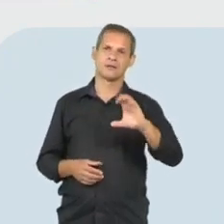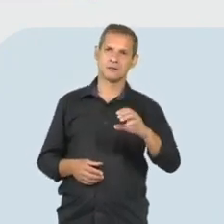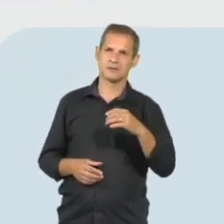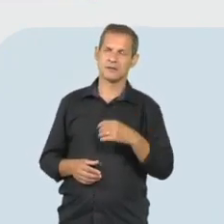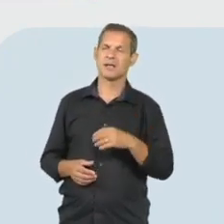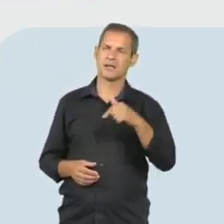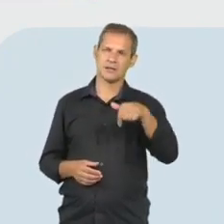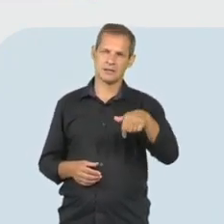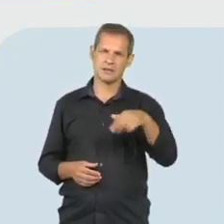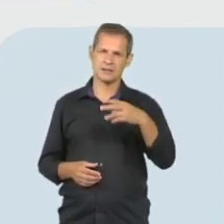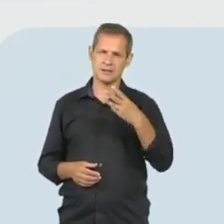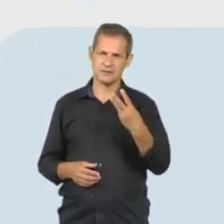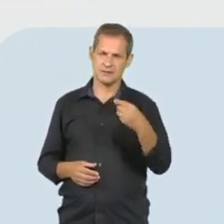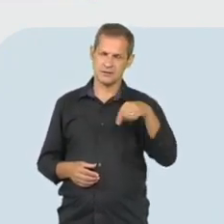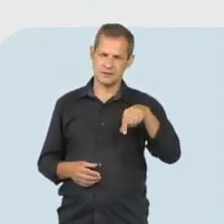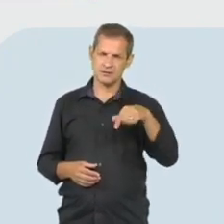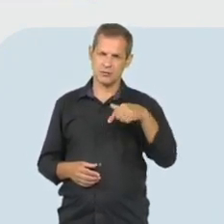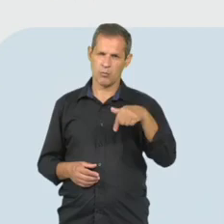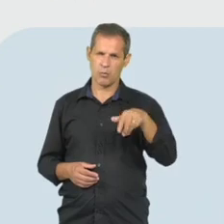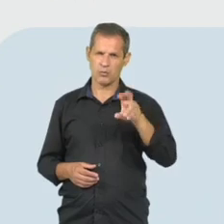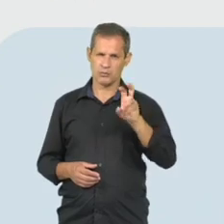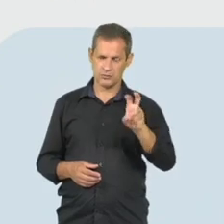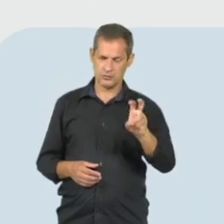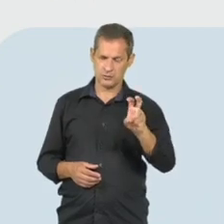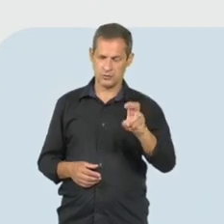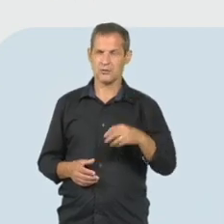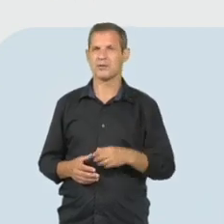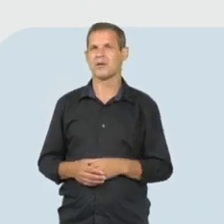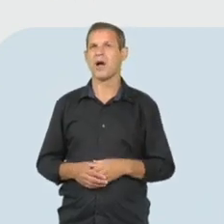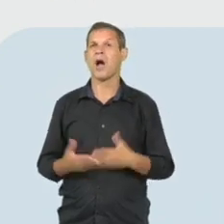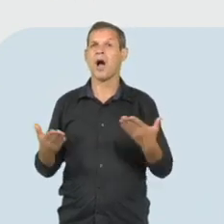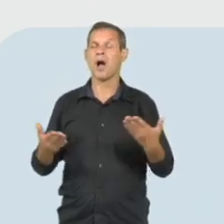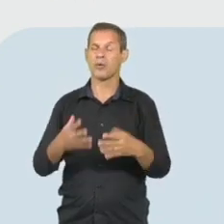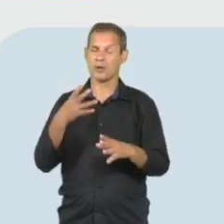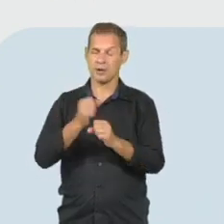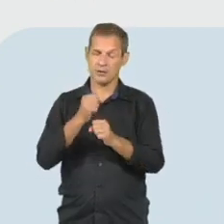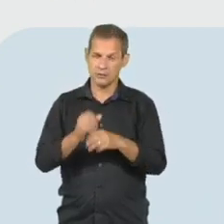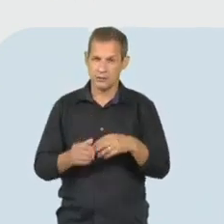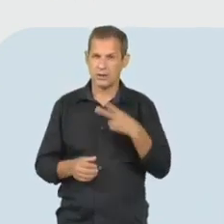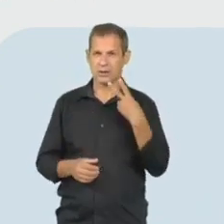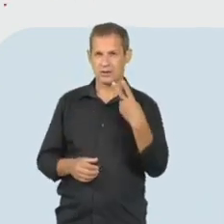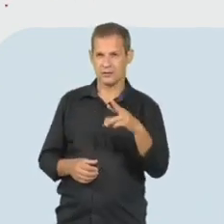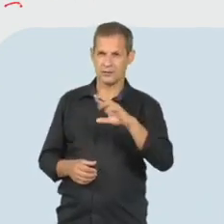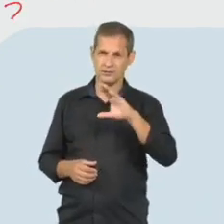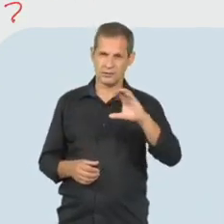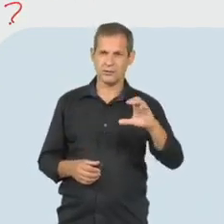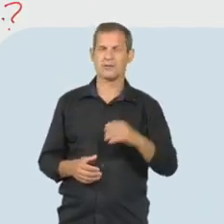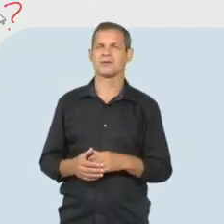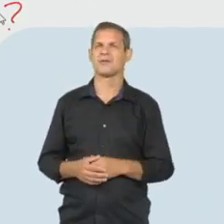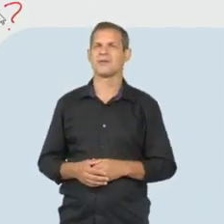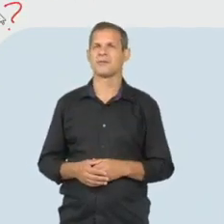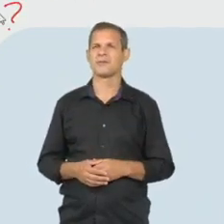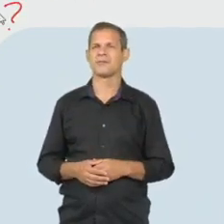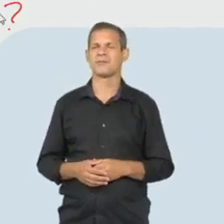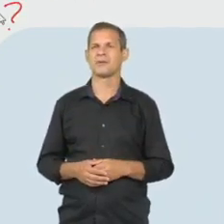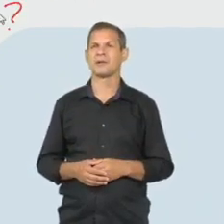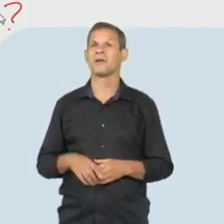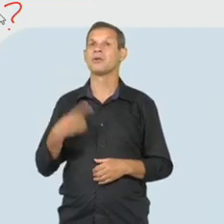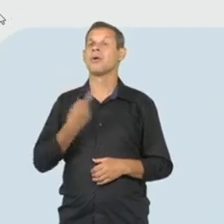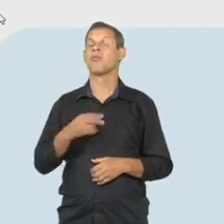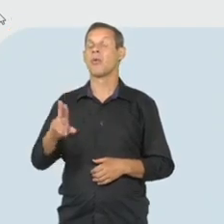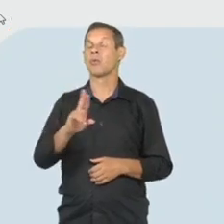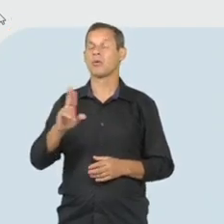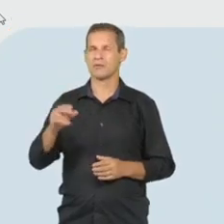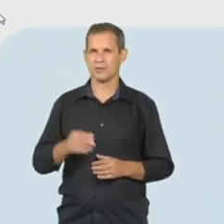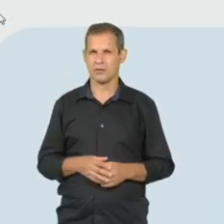é 73,75. Vamos agora calcular a outra região crítica, que é essa aqui, para isso nós vamos